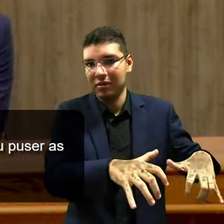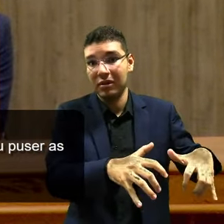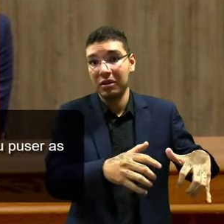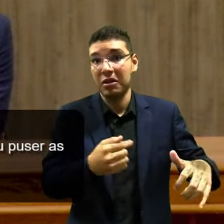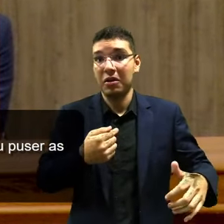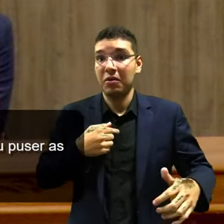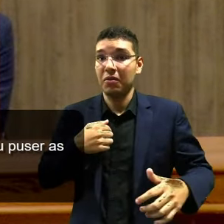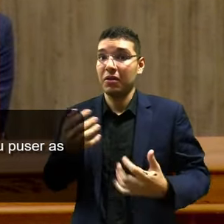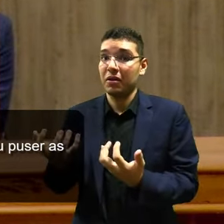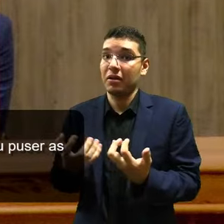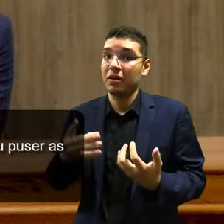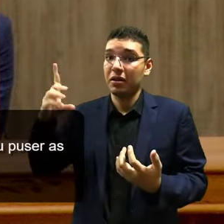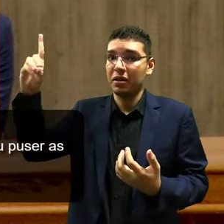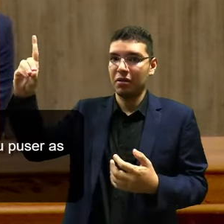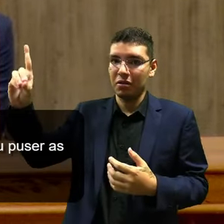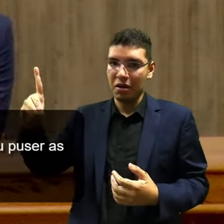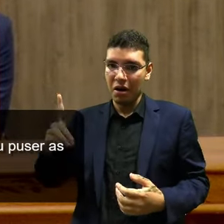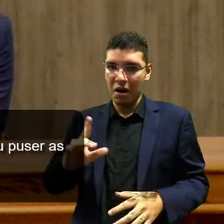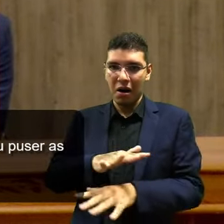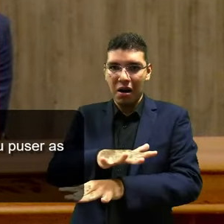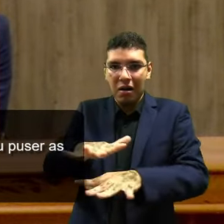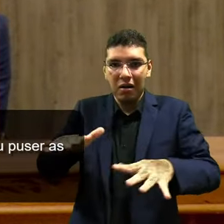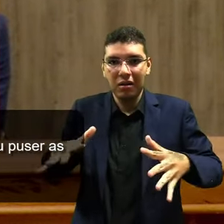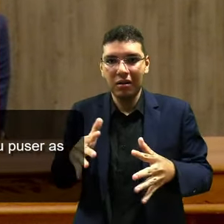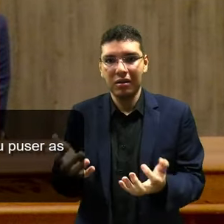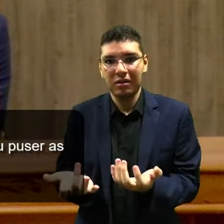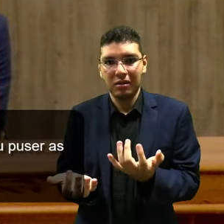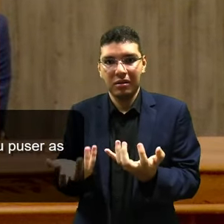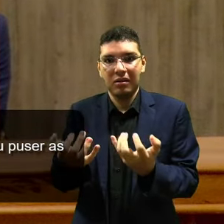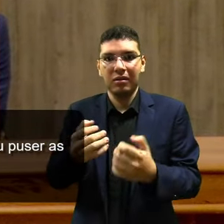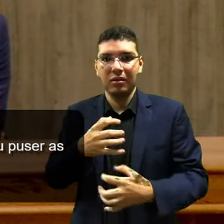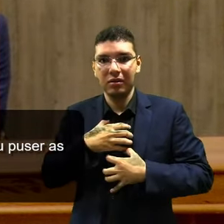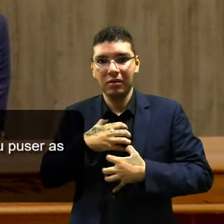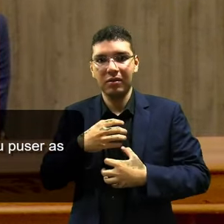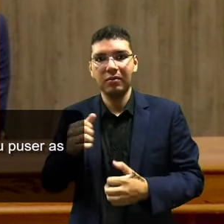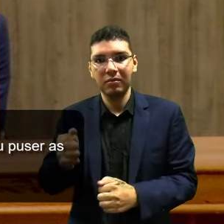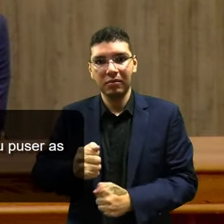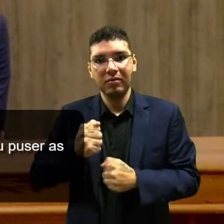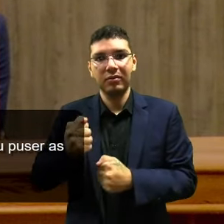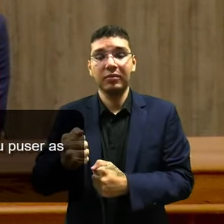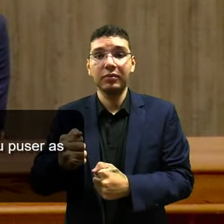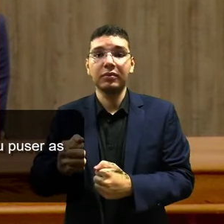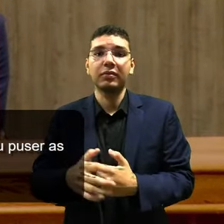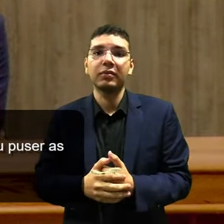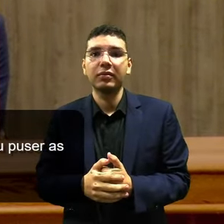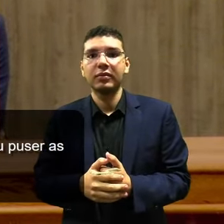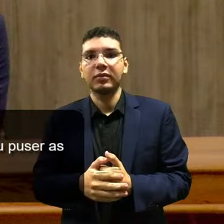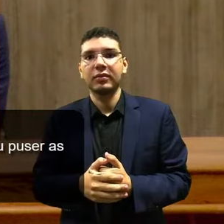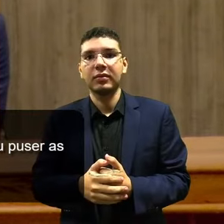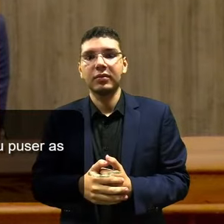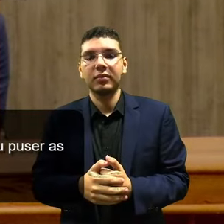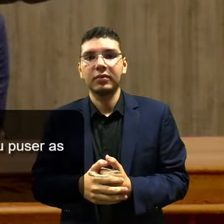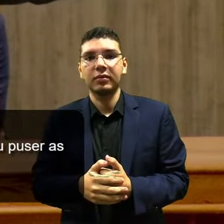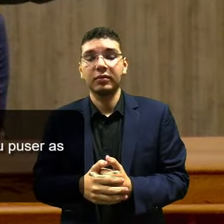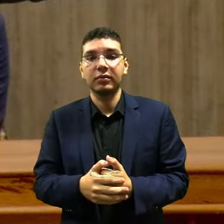piores a igreja que mais pediu isso foi a igreja de Corinto e era a igreja que estava rejeitando